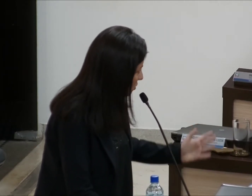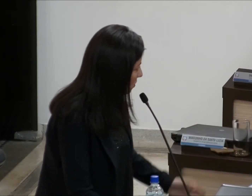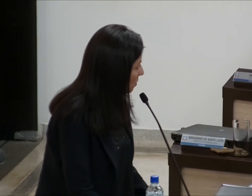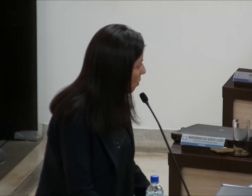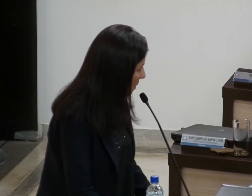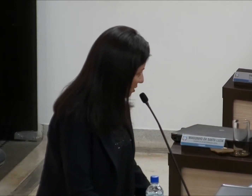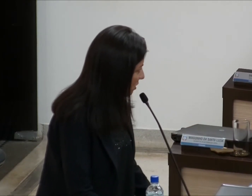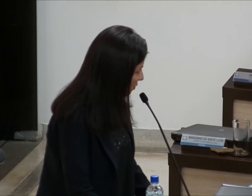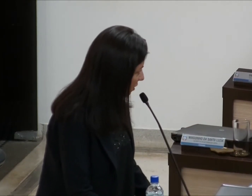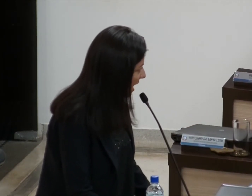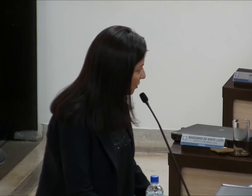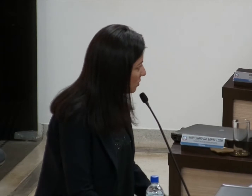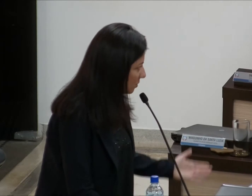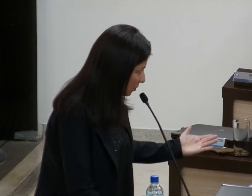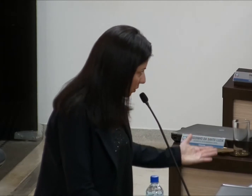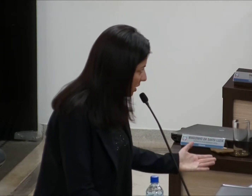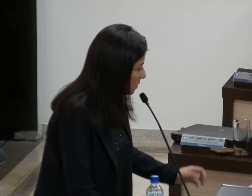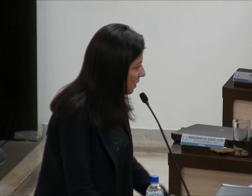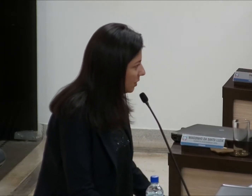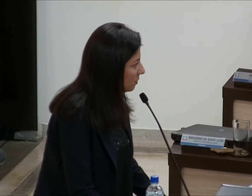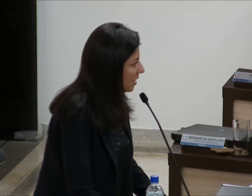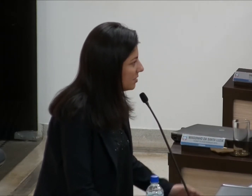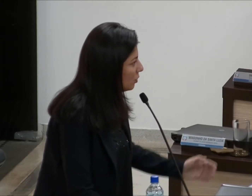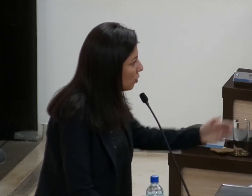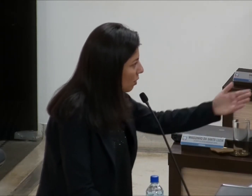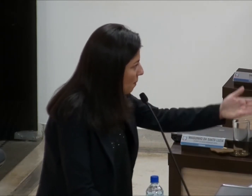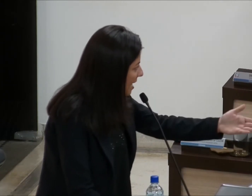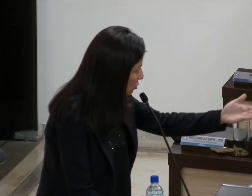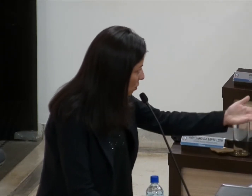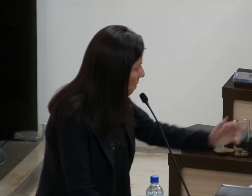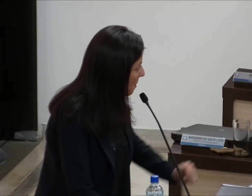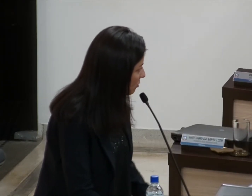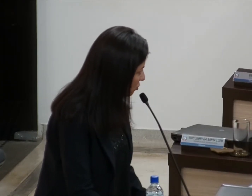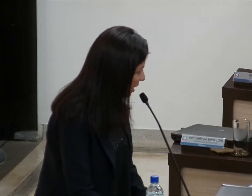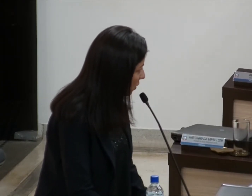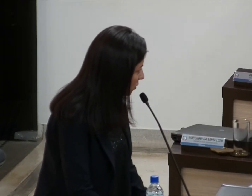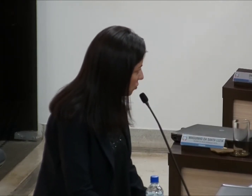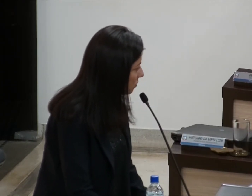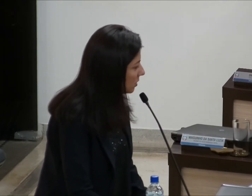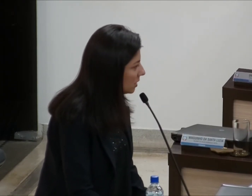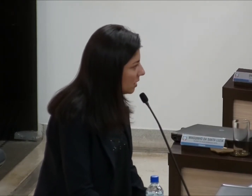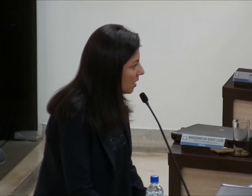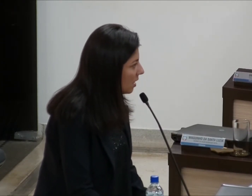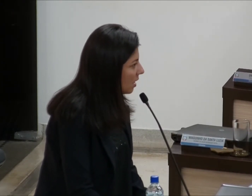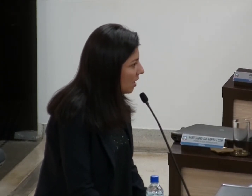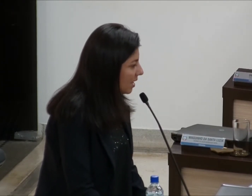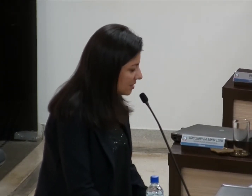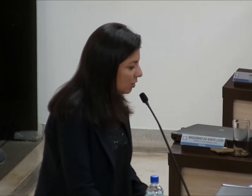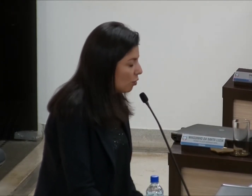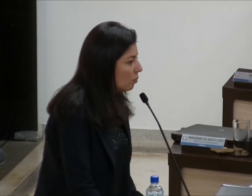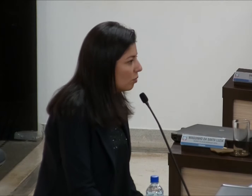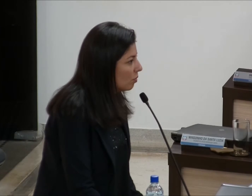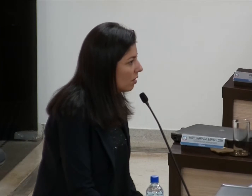e isso compete aos advogados, com todo respeito, assim como ao médico compete o diagnóstico, assim como